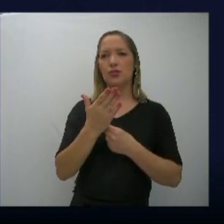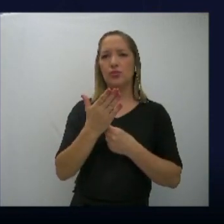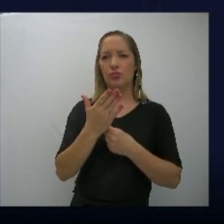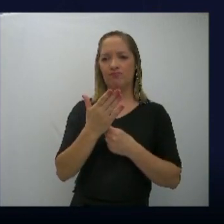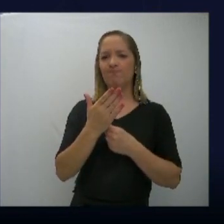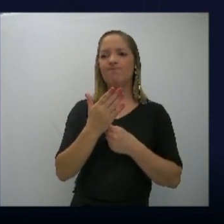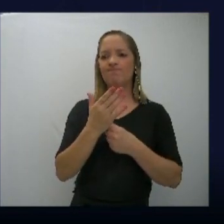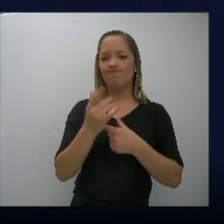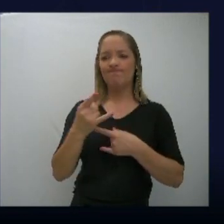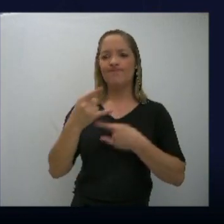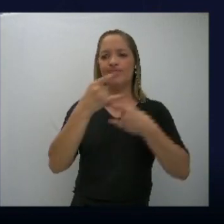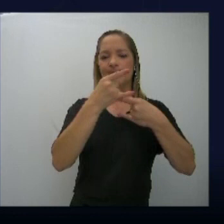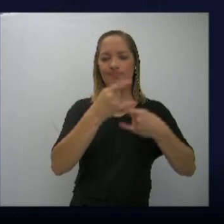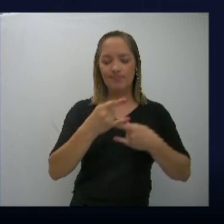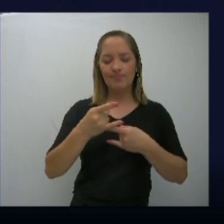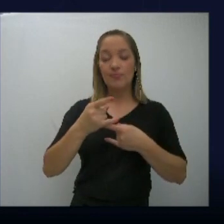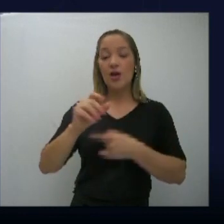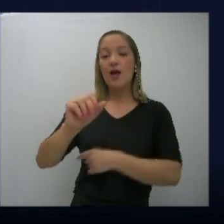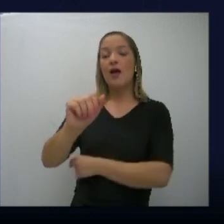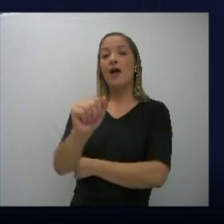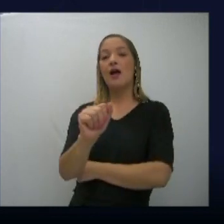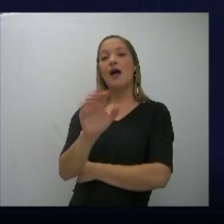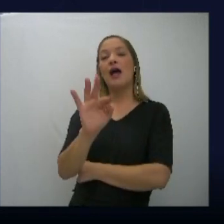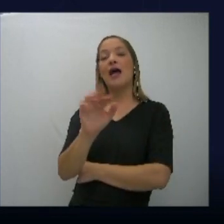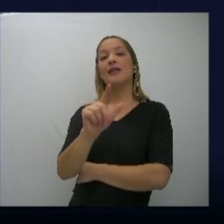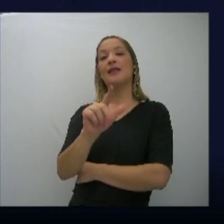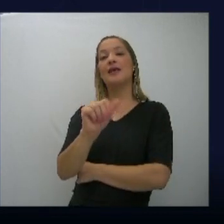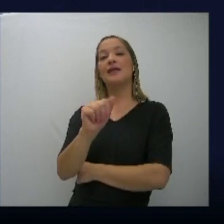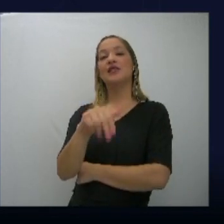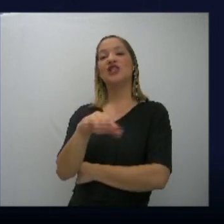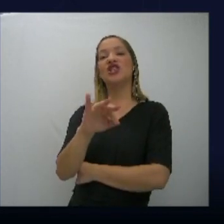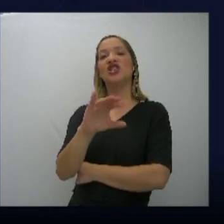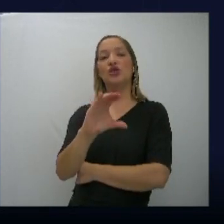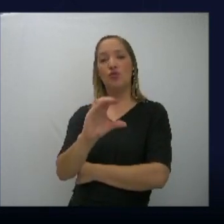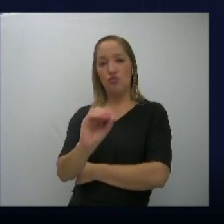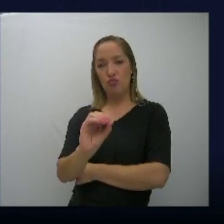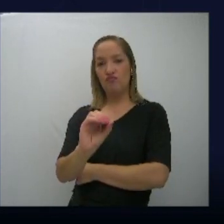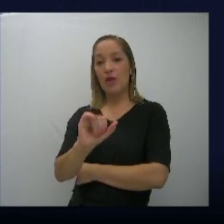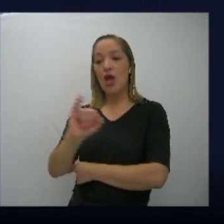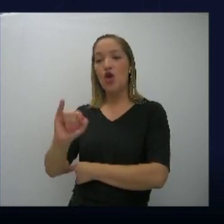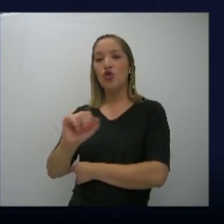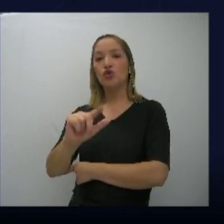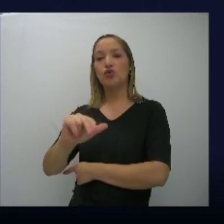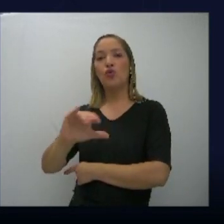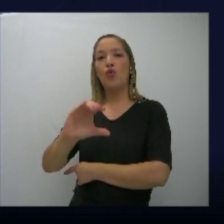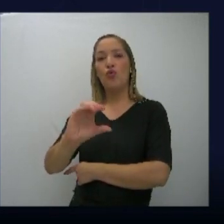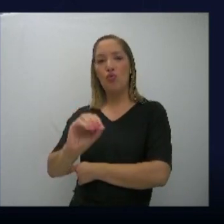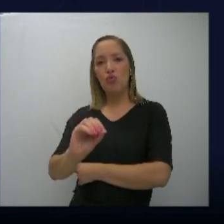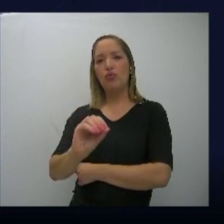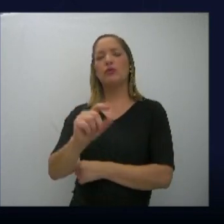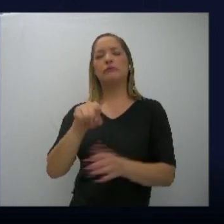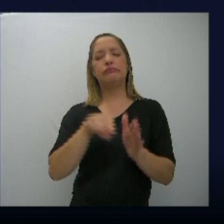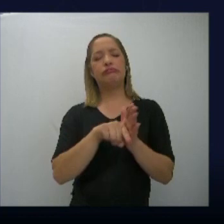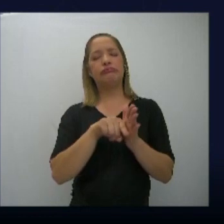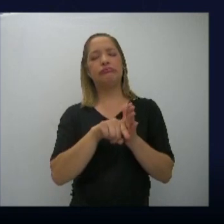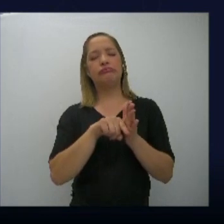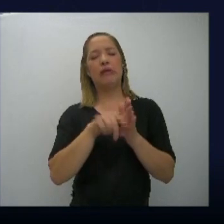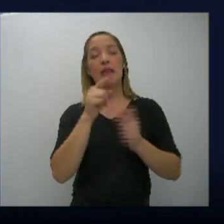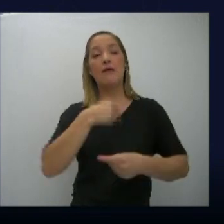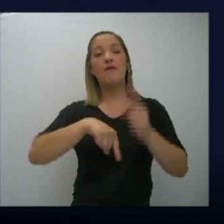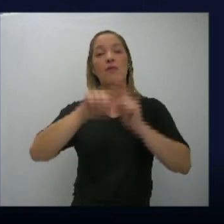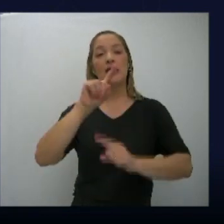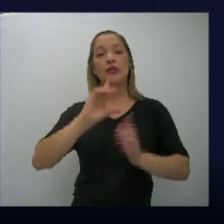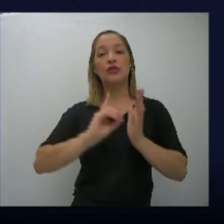uma que eu quero fazer menção do Atlântico Pente O Júlio Vasconcelos fizeram estudo muito legal de transformação digital na América Latina